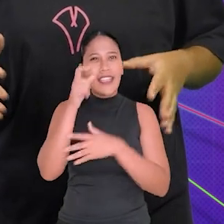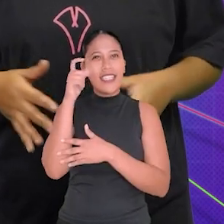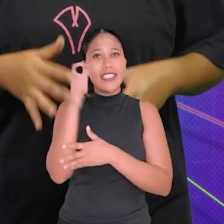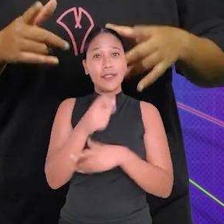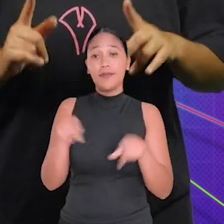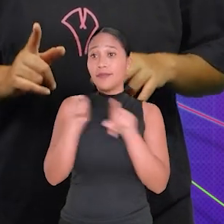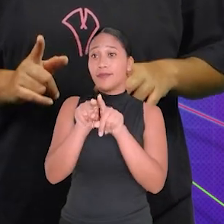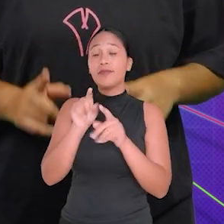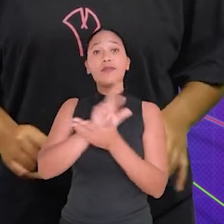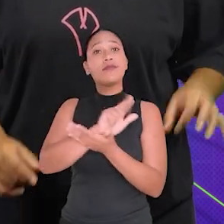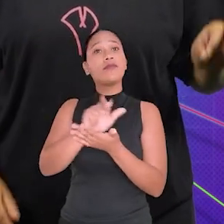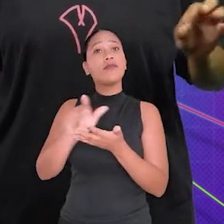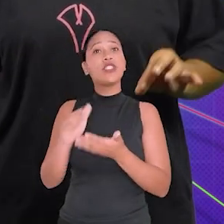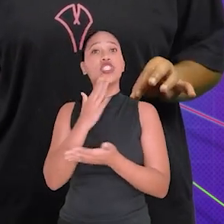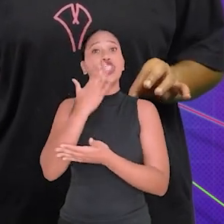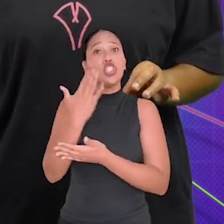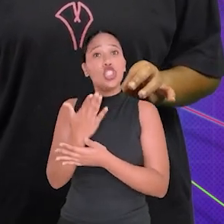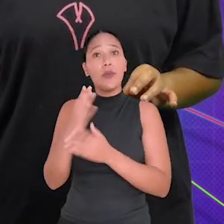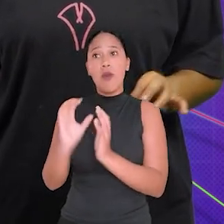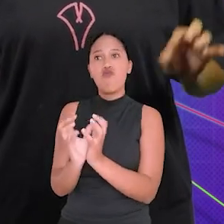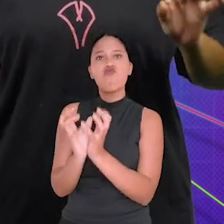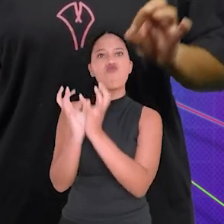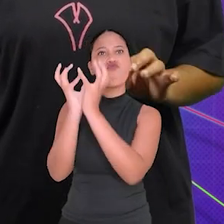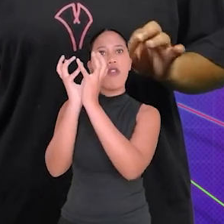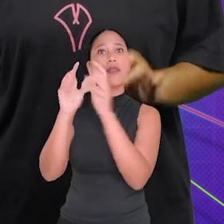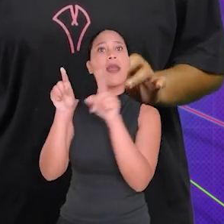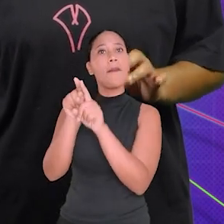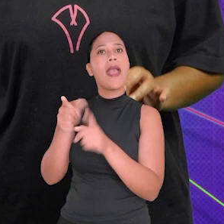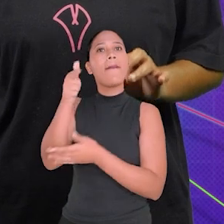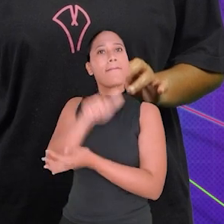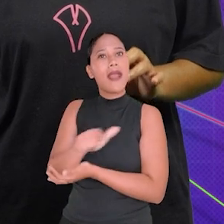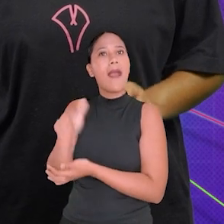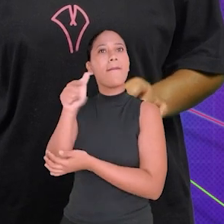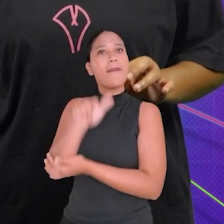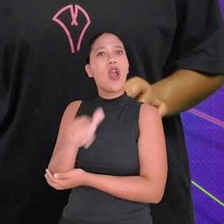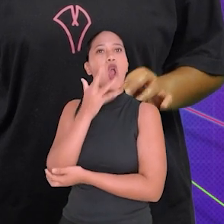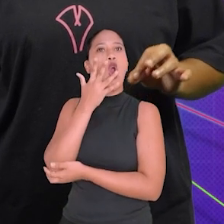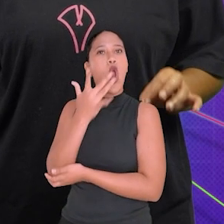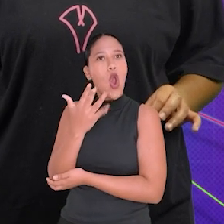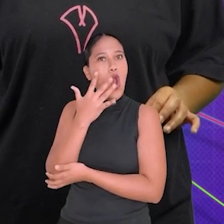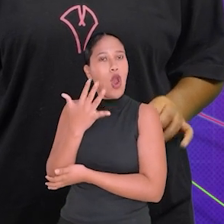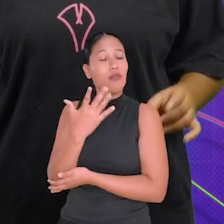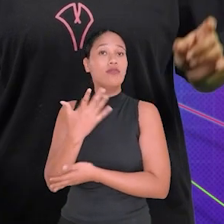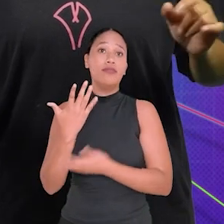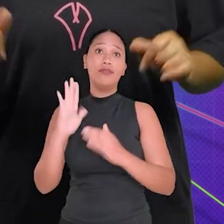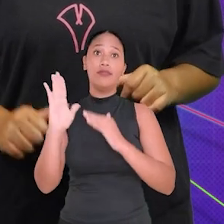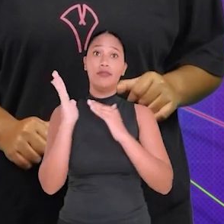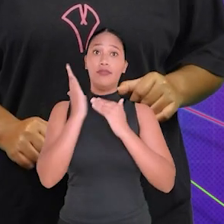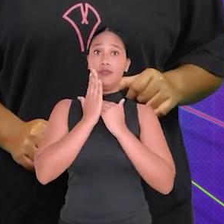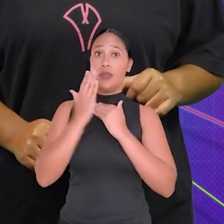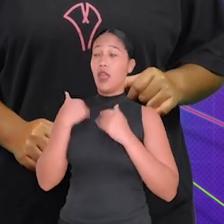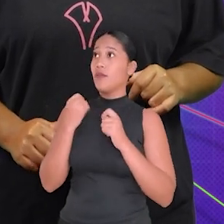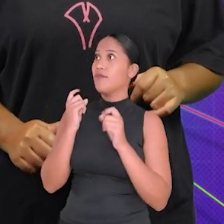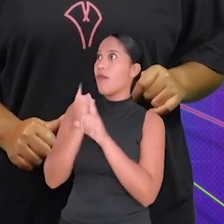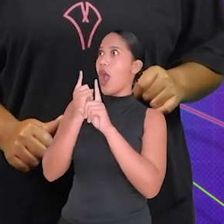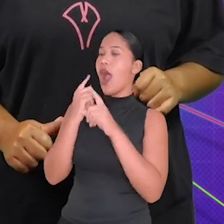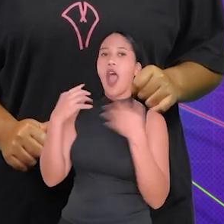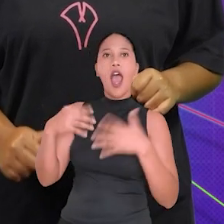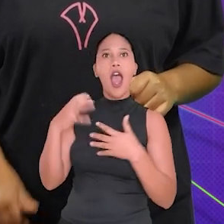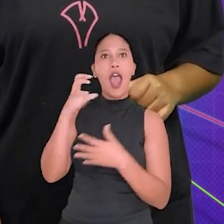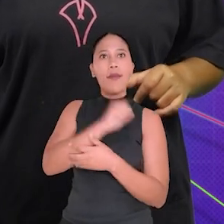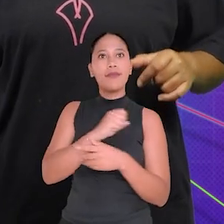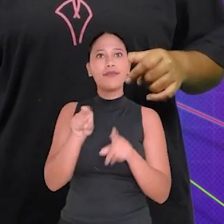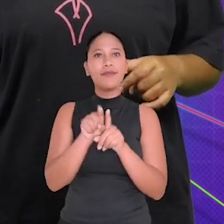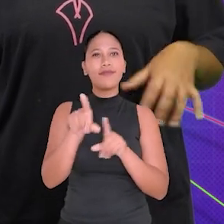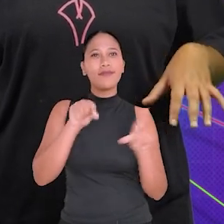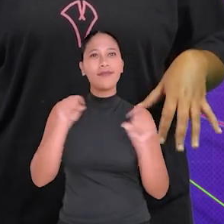interessantes. Além disso, os diferentes tipos de balões também seguem padrões repetitivos de cores e formas, o que ajuda o jogador a identificá-los